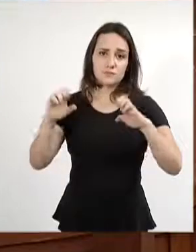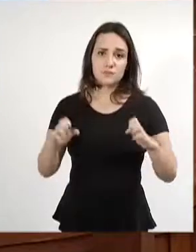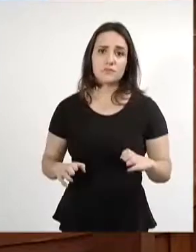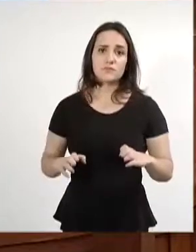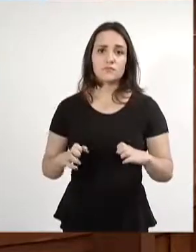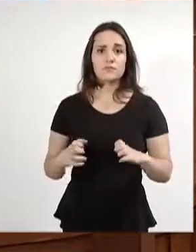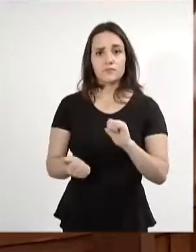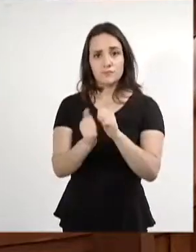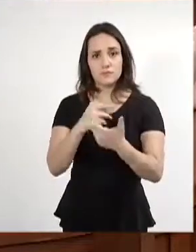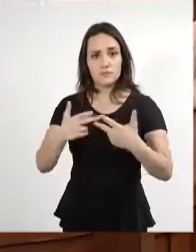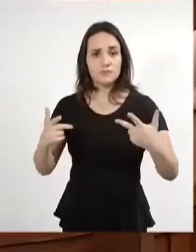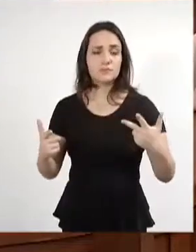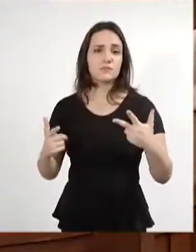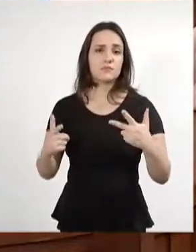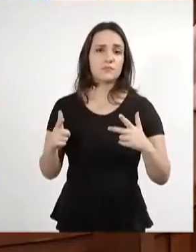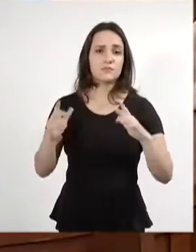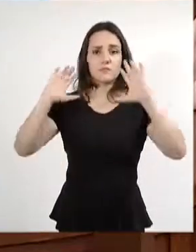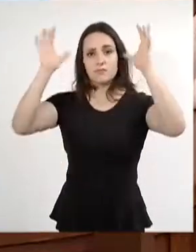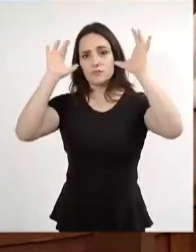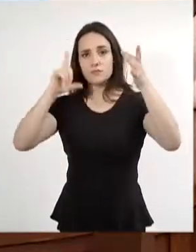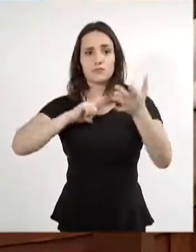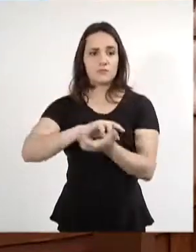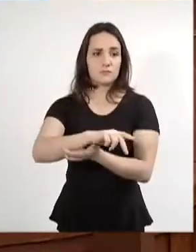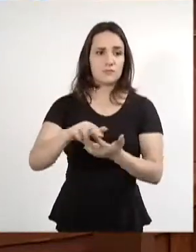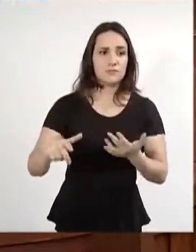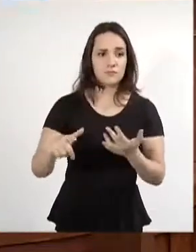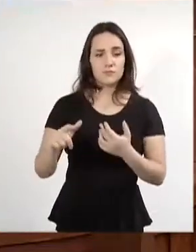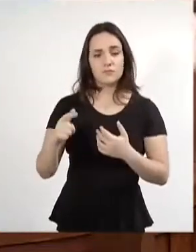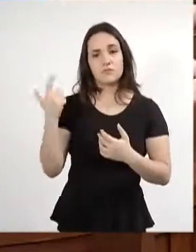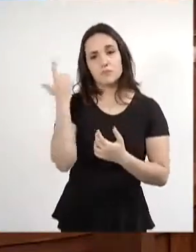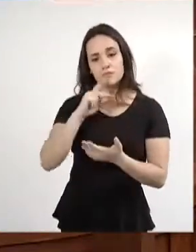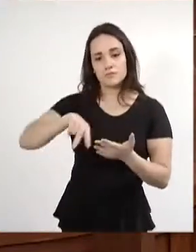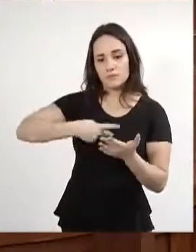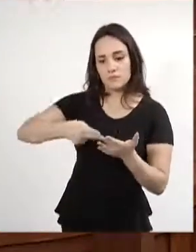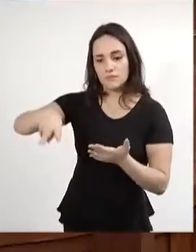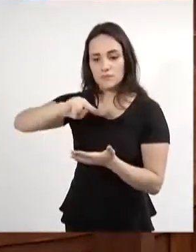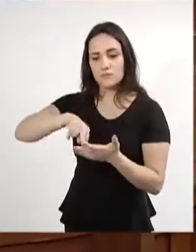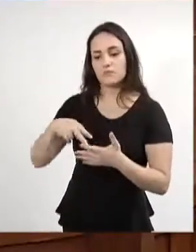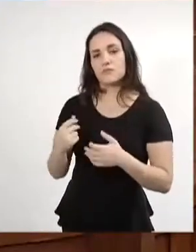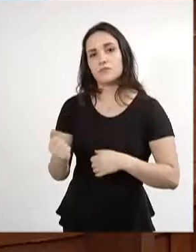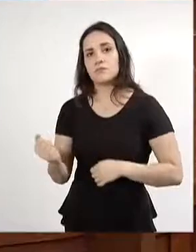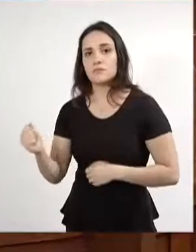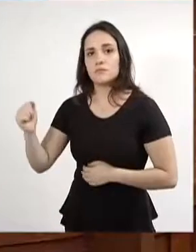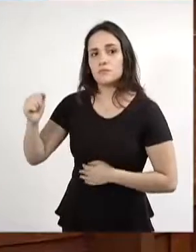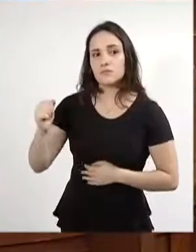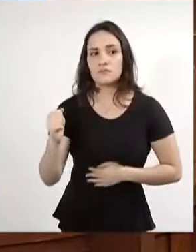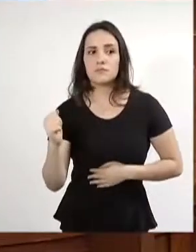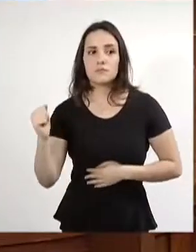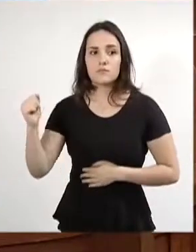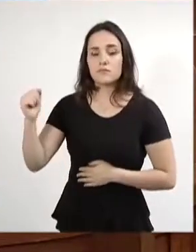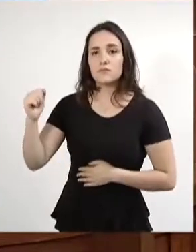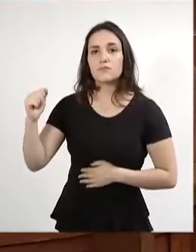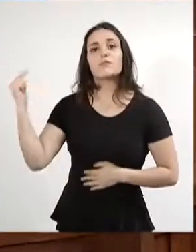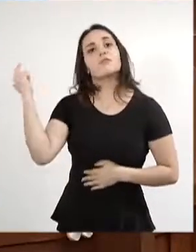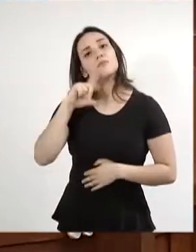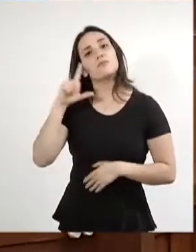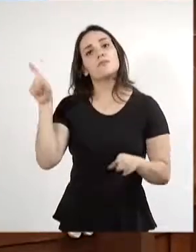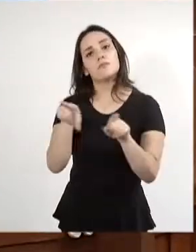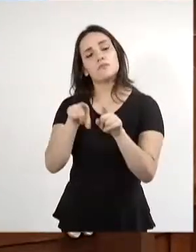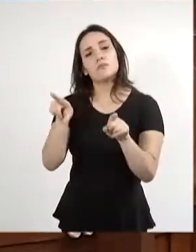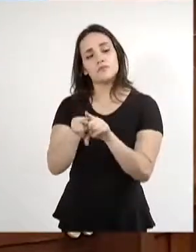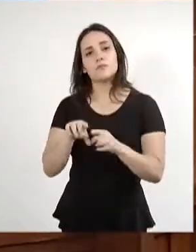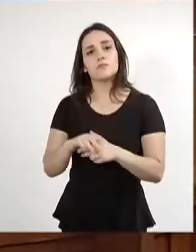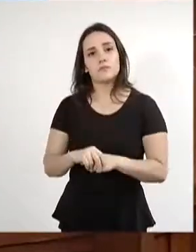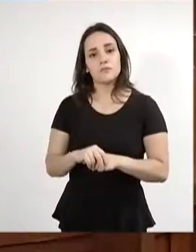de salão para terem danças de salão, estrutura de